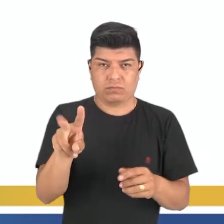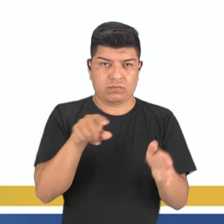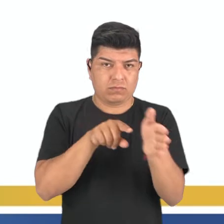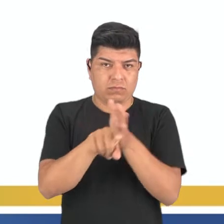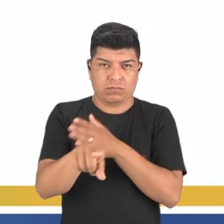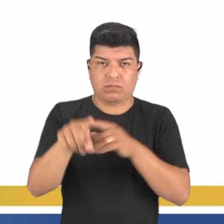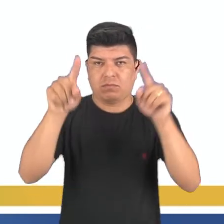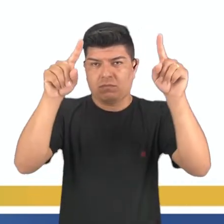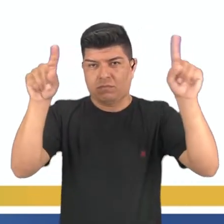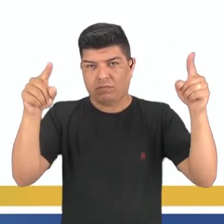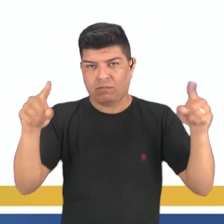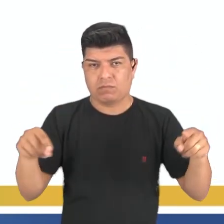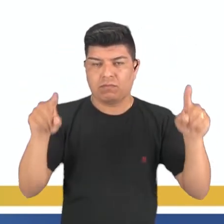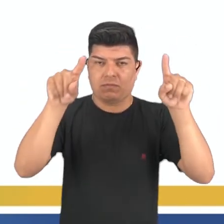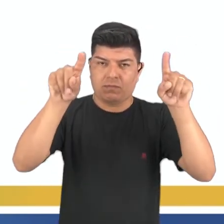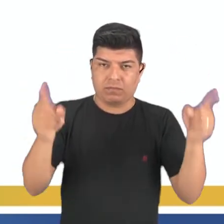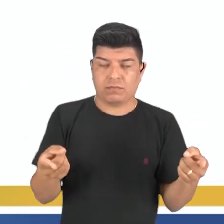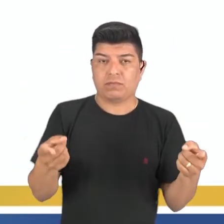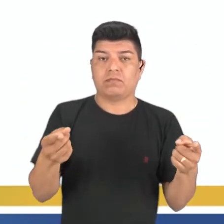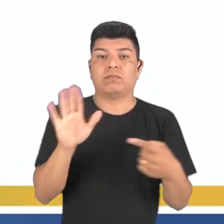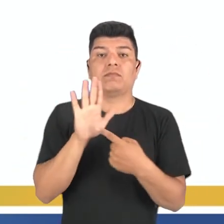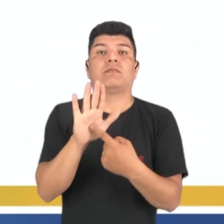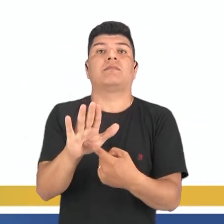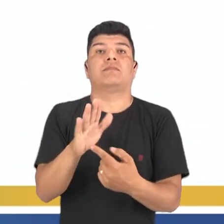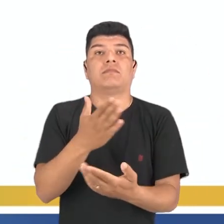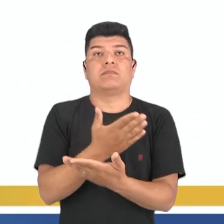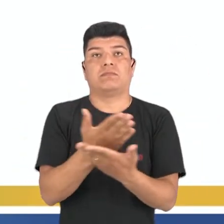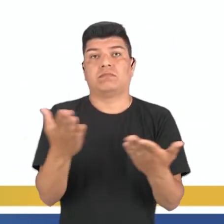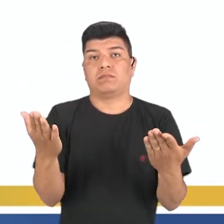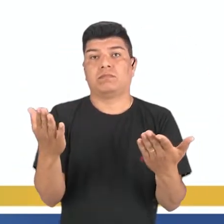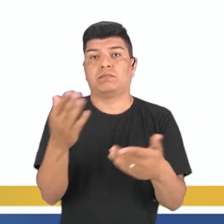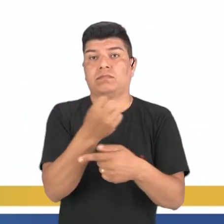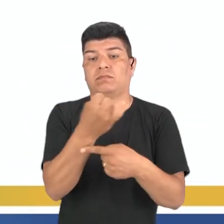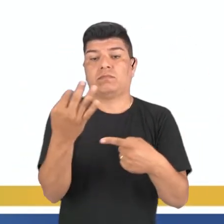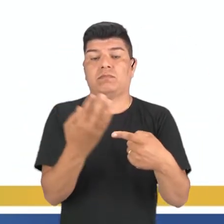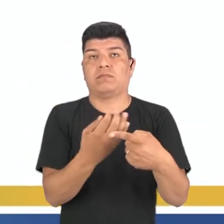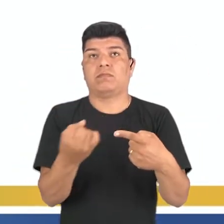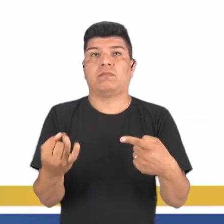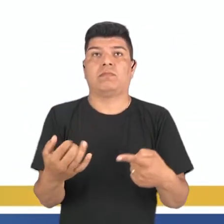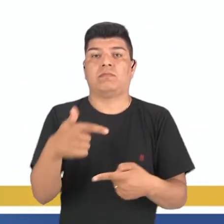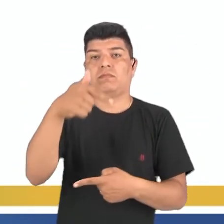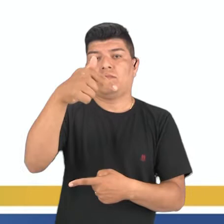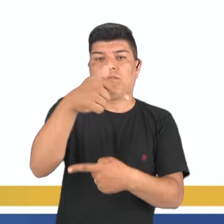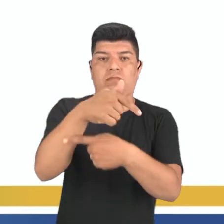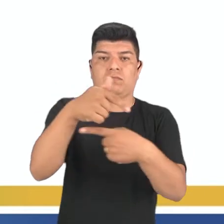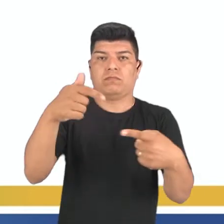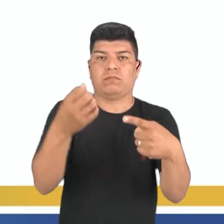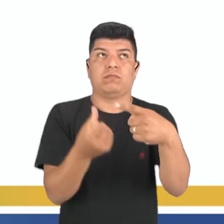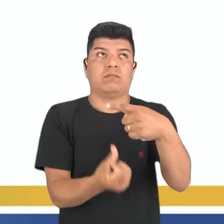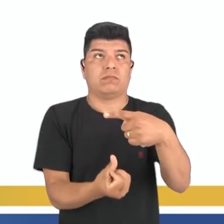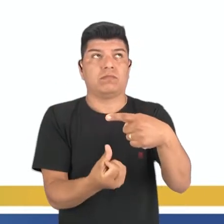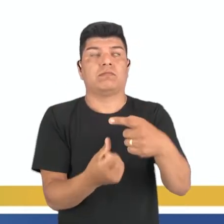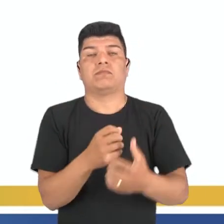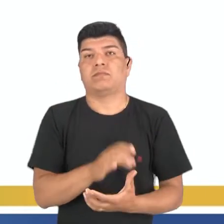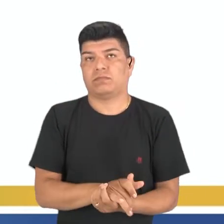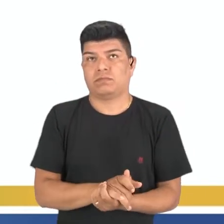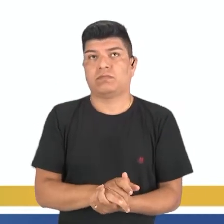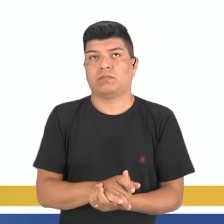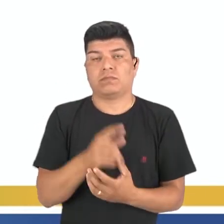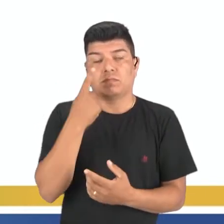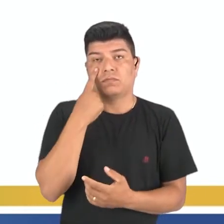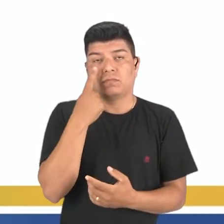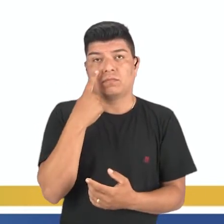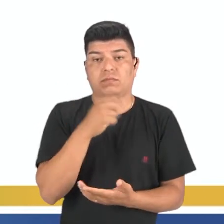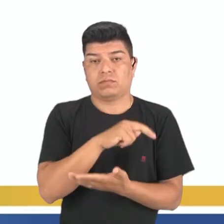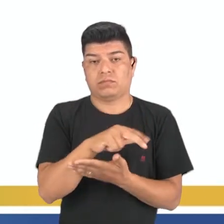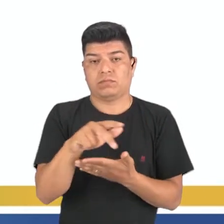tinha cochete, parênteses, ela representa a fração 7/6, ou seja, o número racional 7/6. Repare que eu